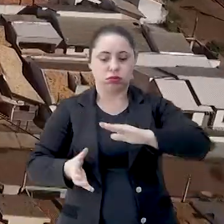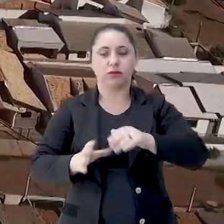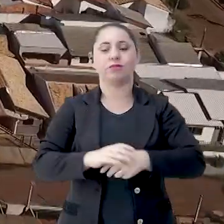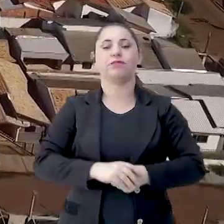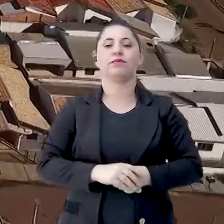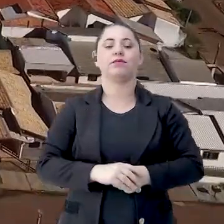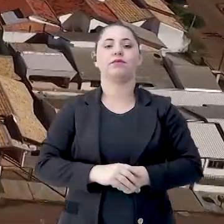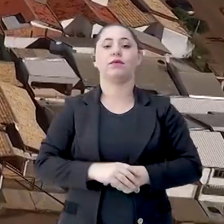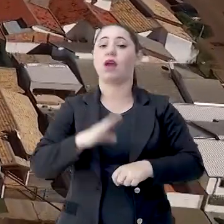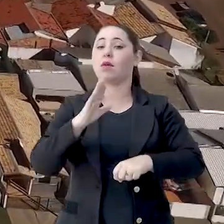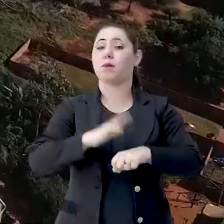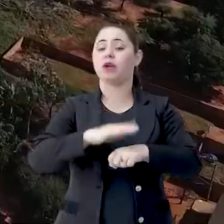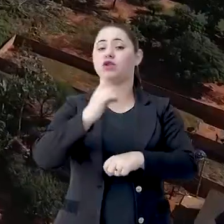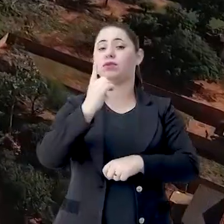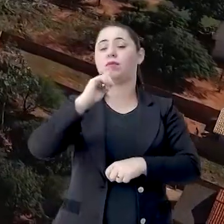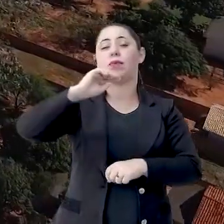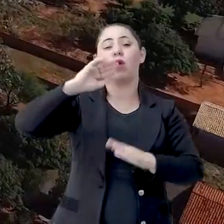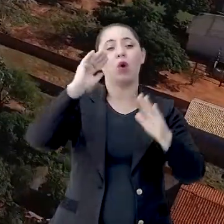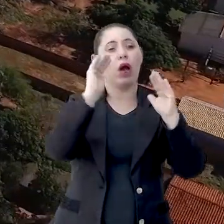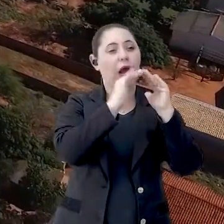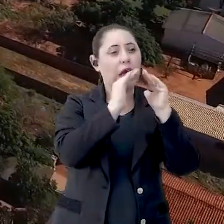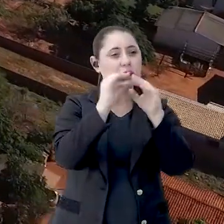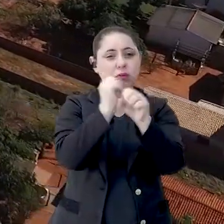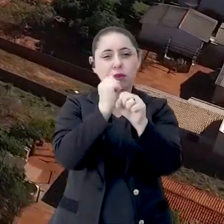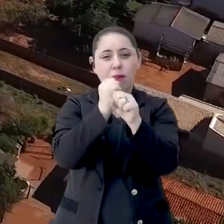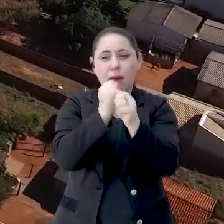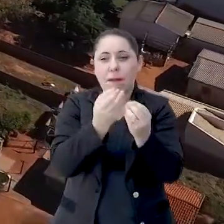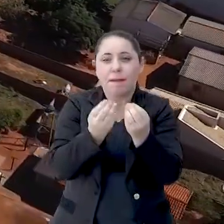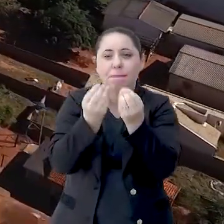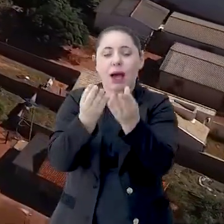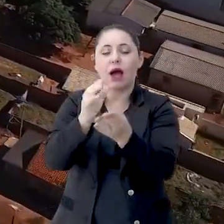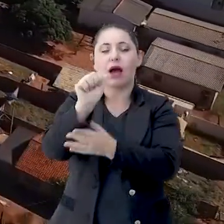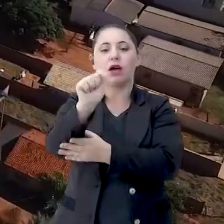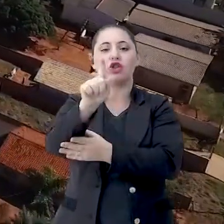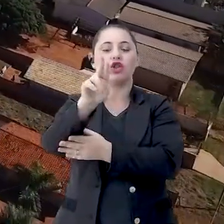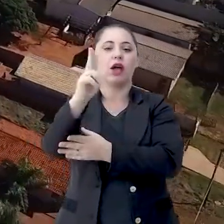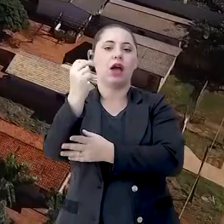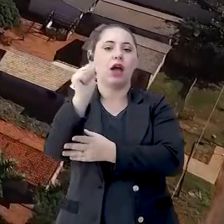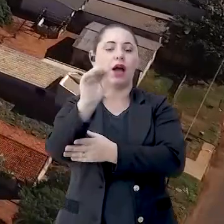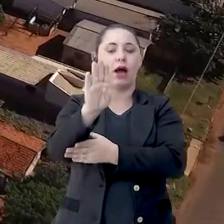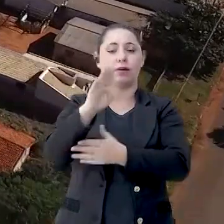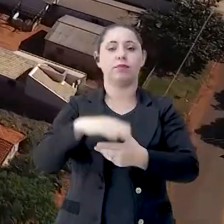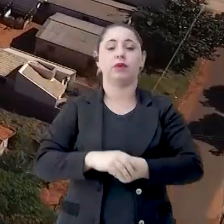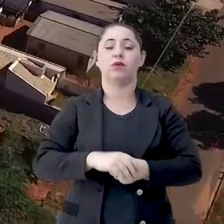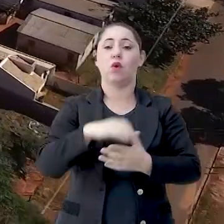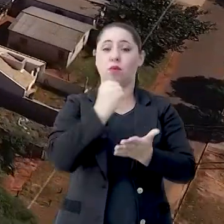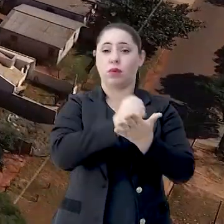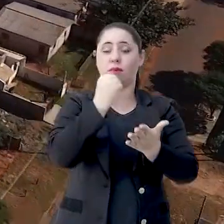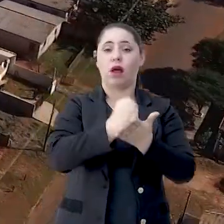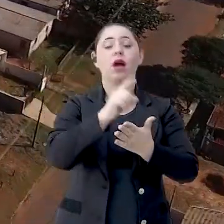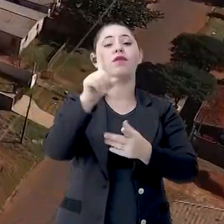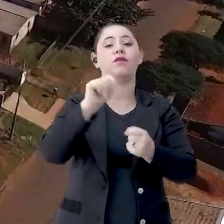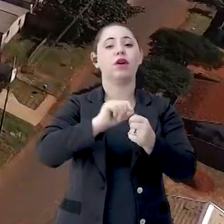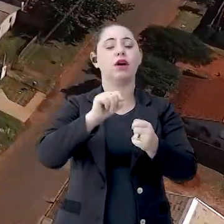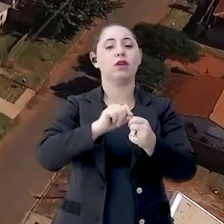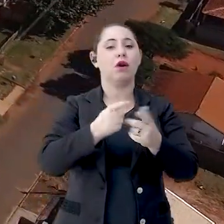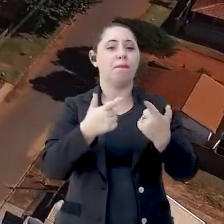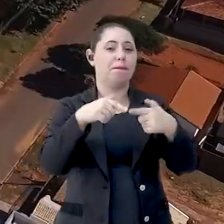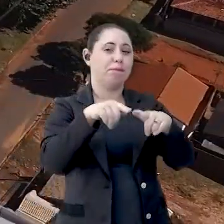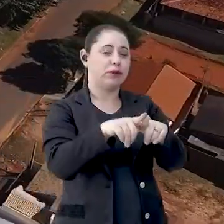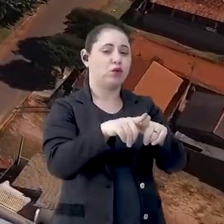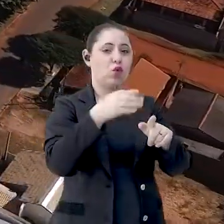Prefeitura e Governo Federal, um investimento total de 77 milhões de reais desde 2015.